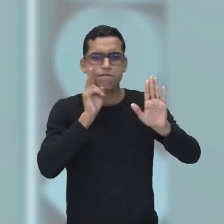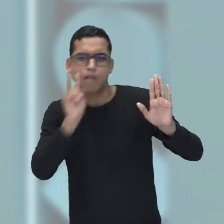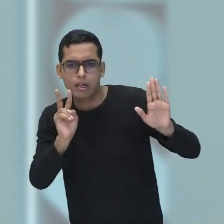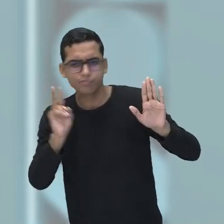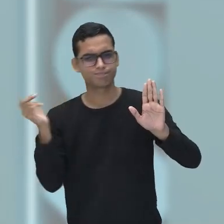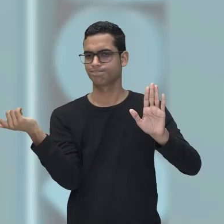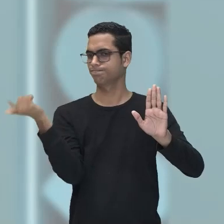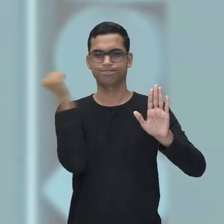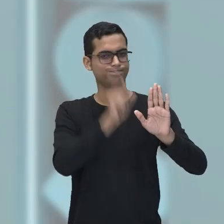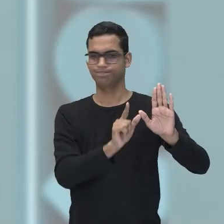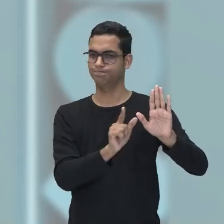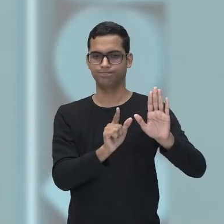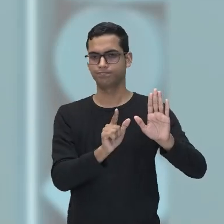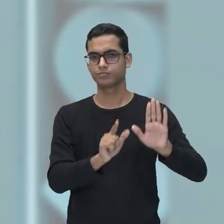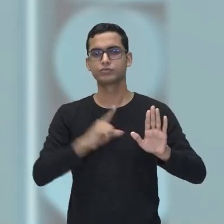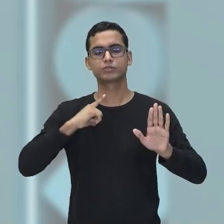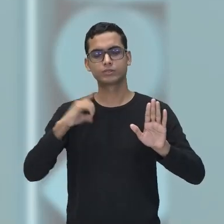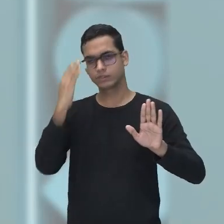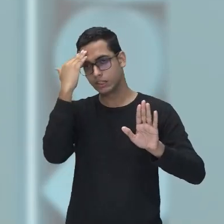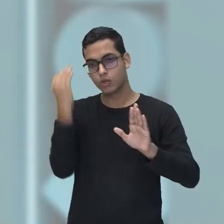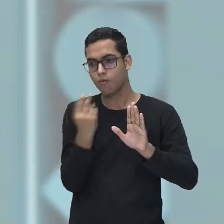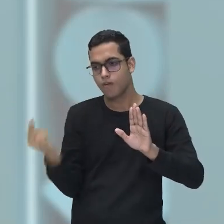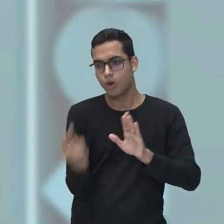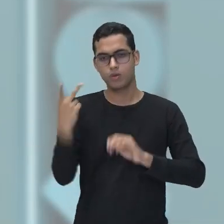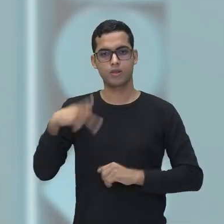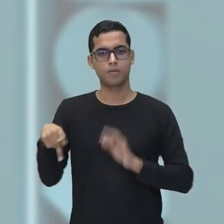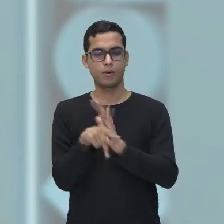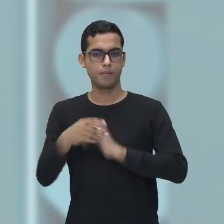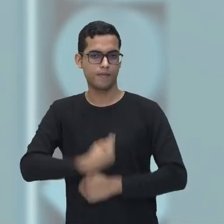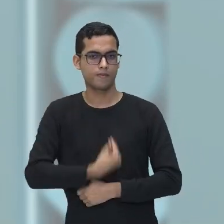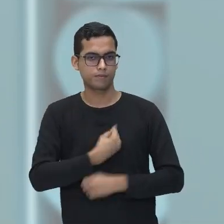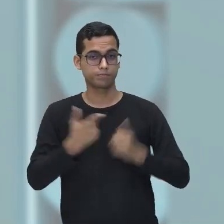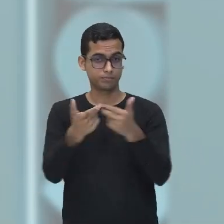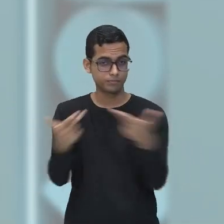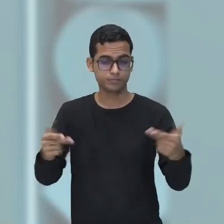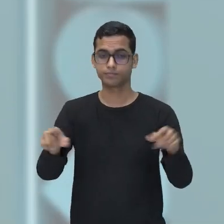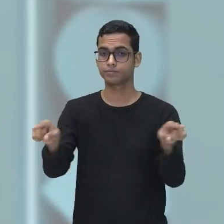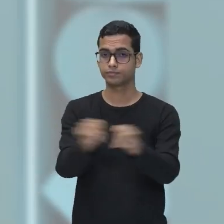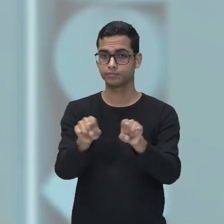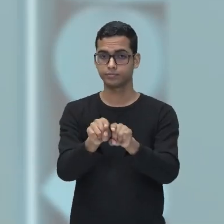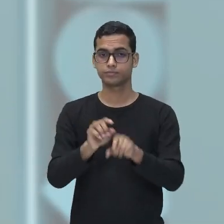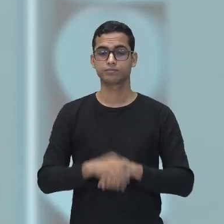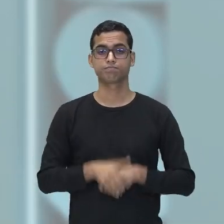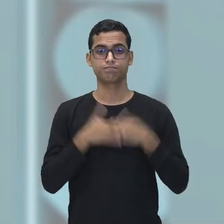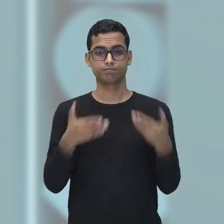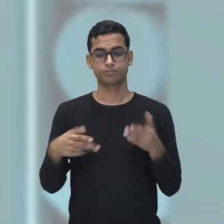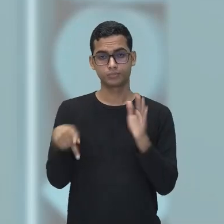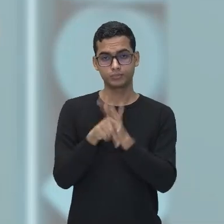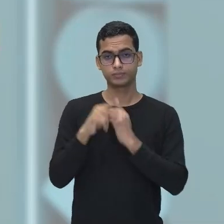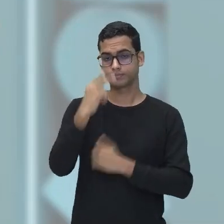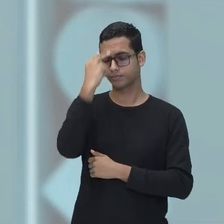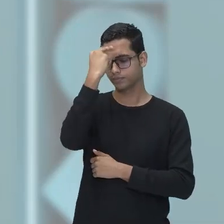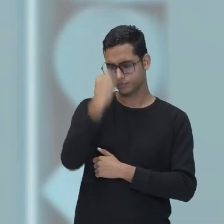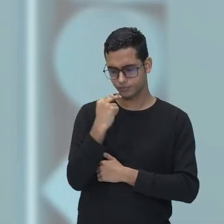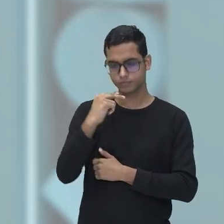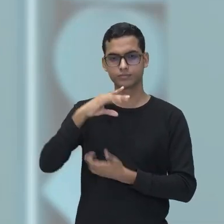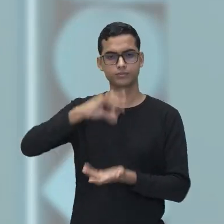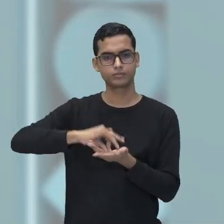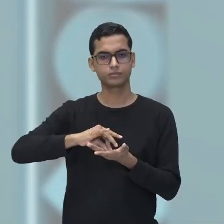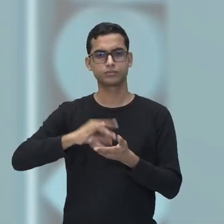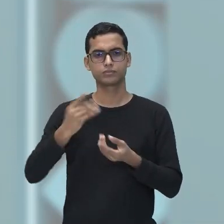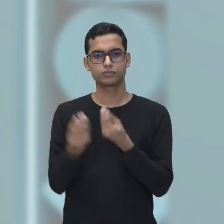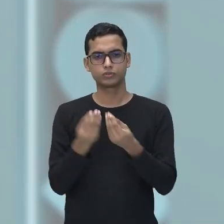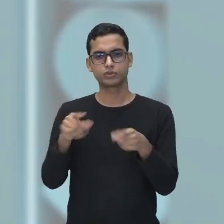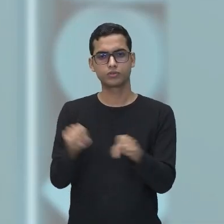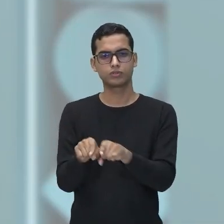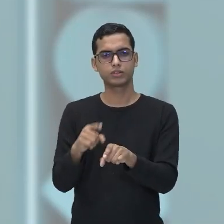verdadeiros valores das coisas, da vida. Então, é nesse sentido que essa cegueira branca, como